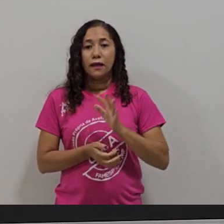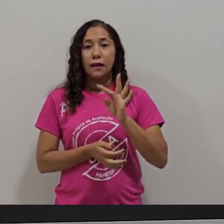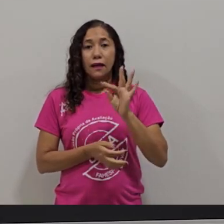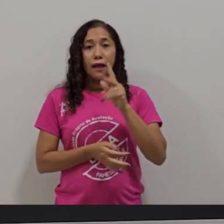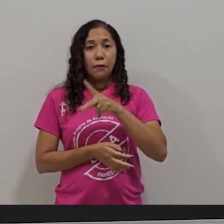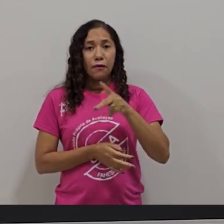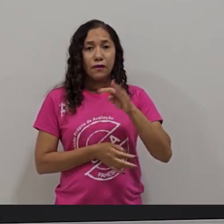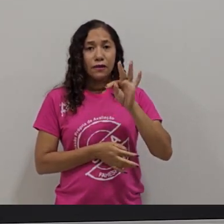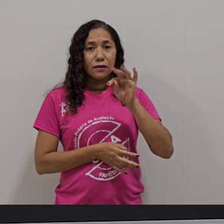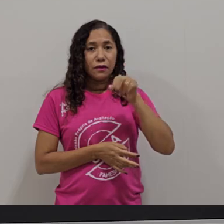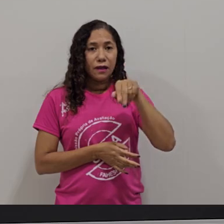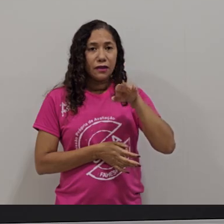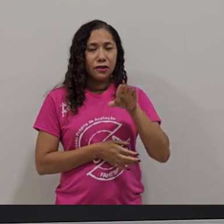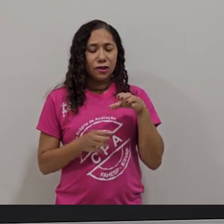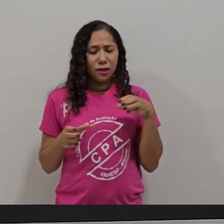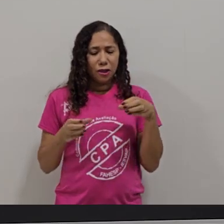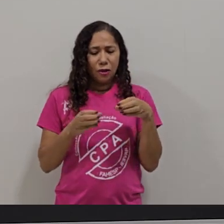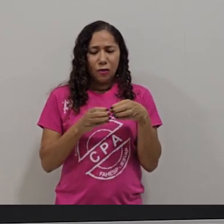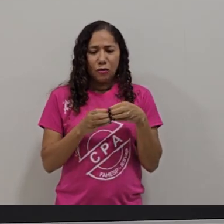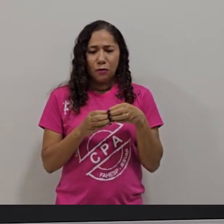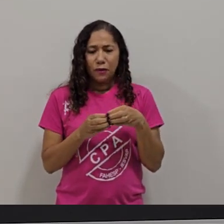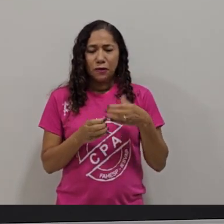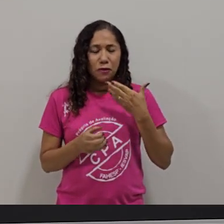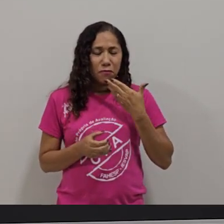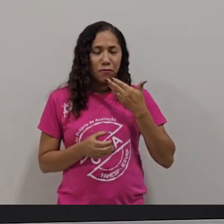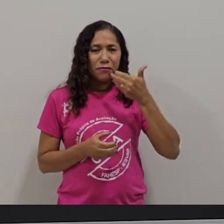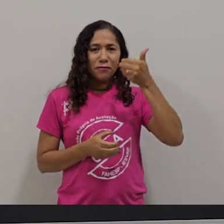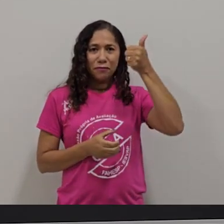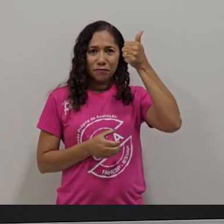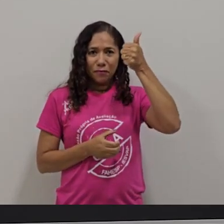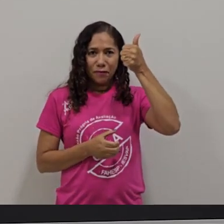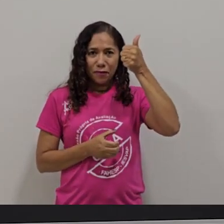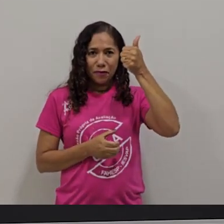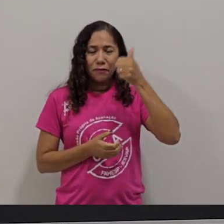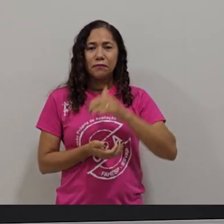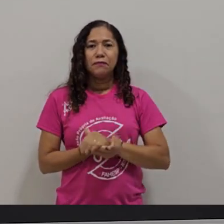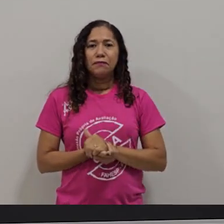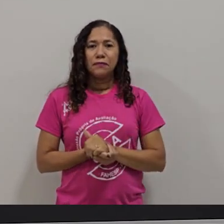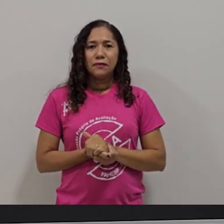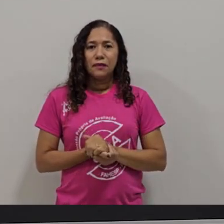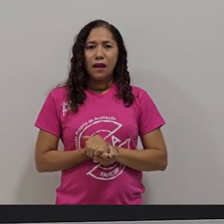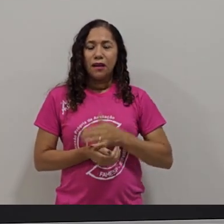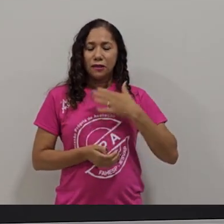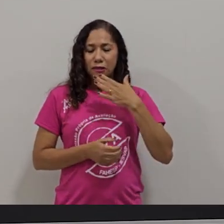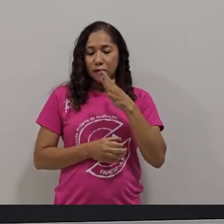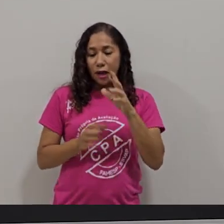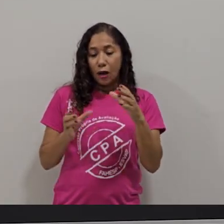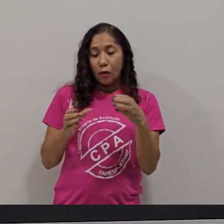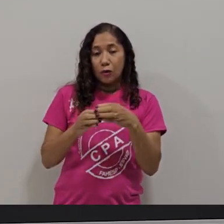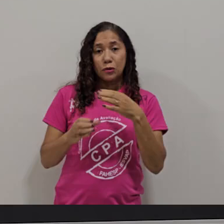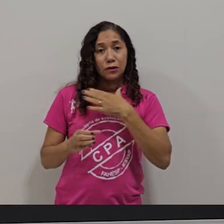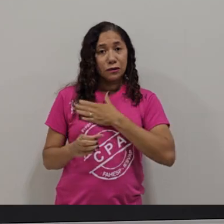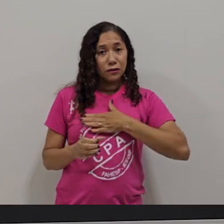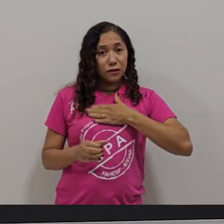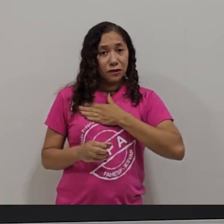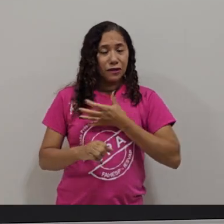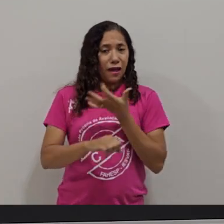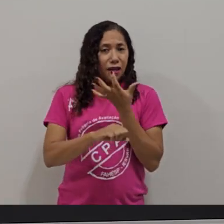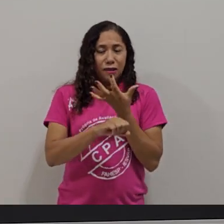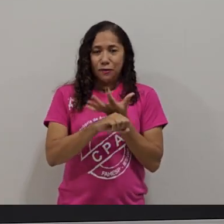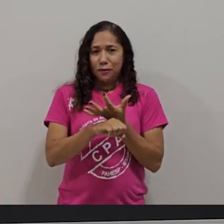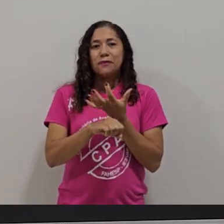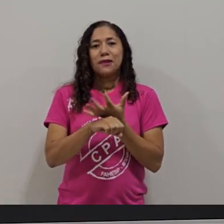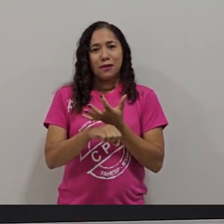Tatiana. E foi muito bom, porque a turma acolheu a ideia. É uma coisa que a turma gosta muito, a disciplina de Libras na